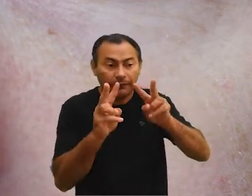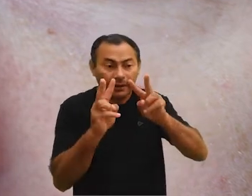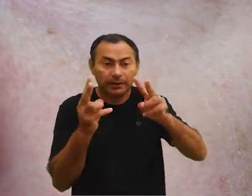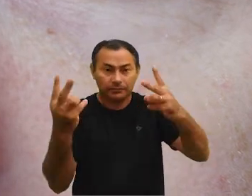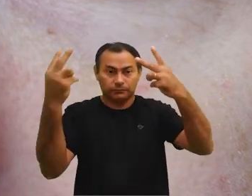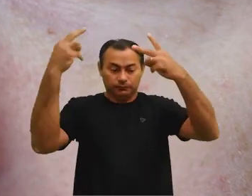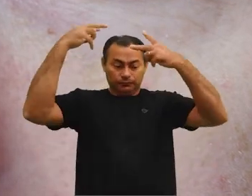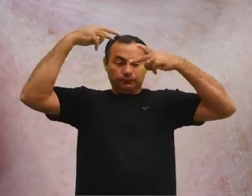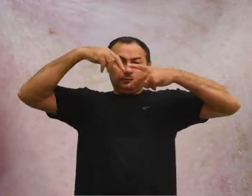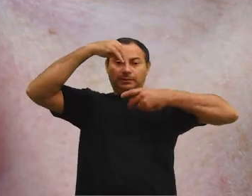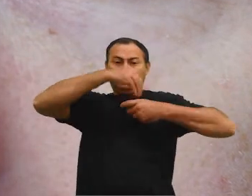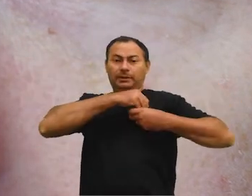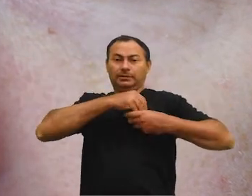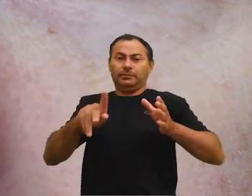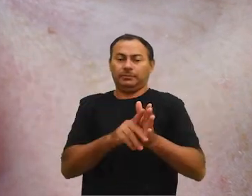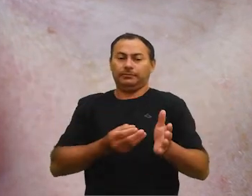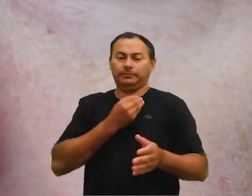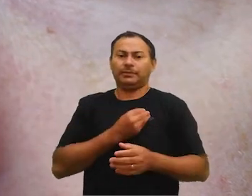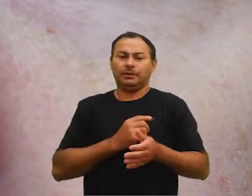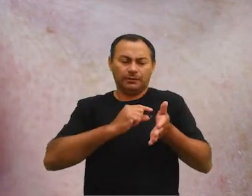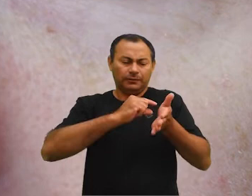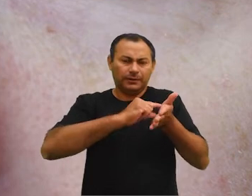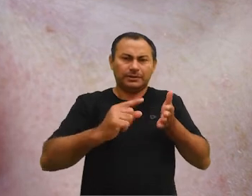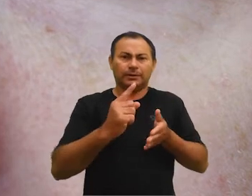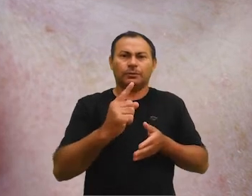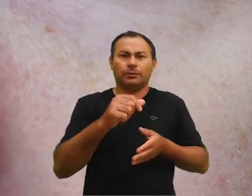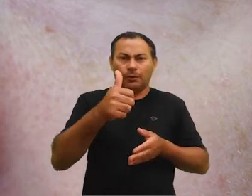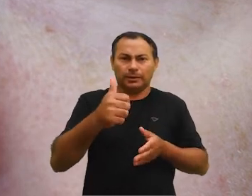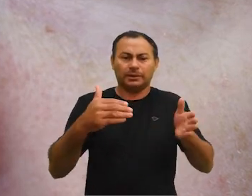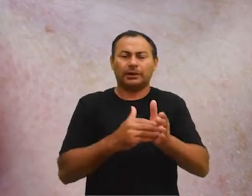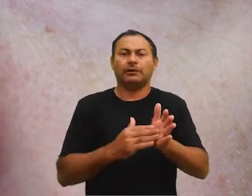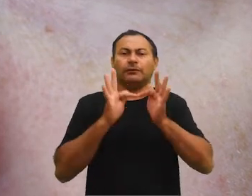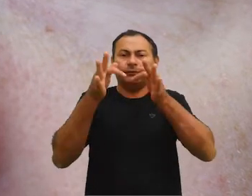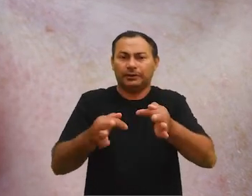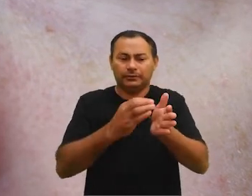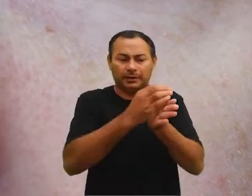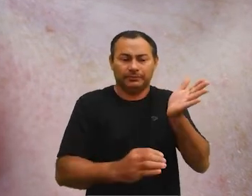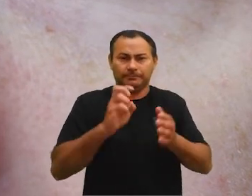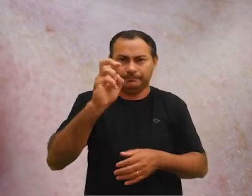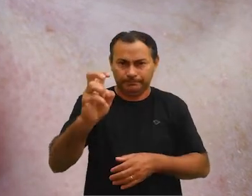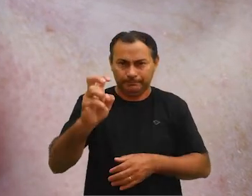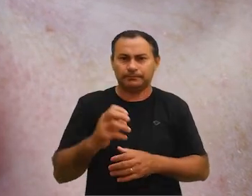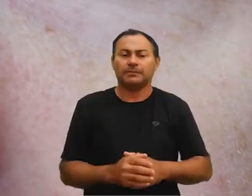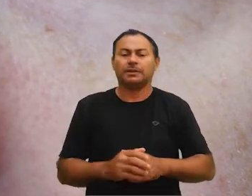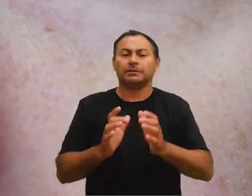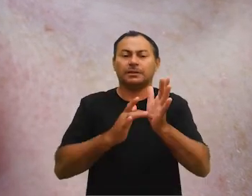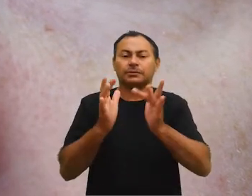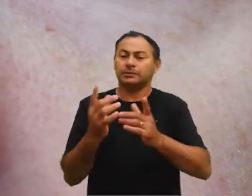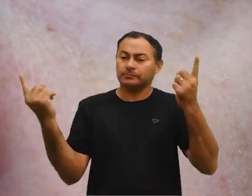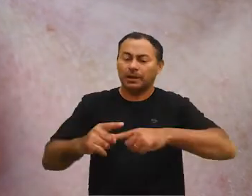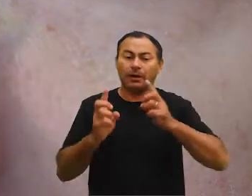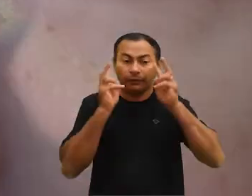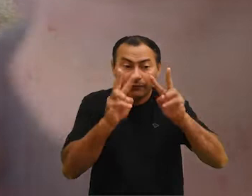para dentro deles mesmos. A partir do versículo 11 até o final do capítulo 5, Jesus os desafia a olhar ao